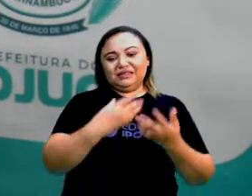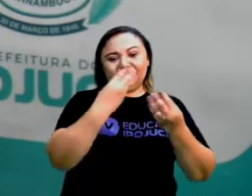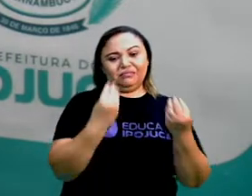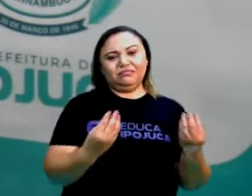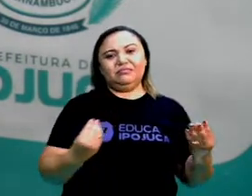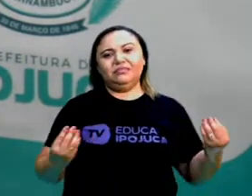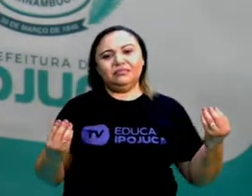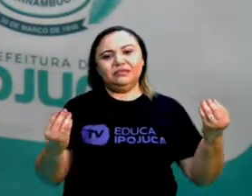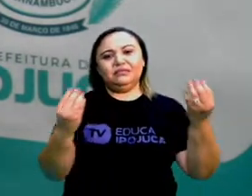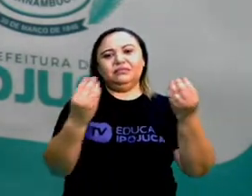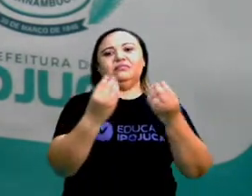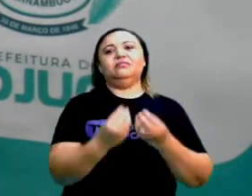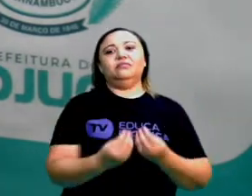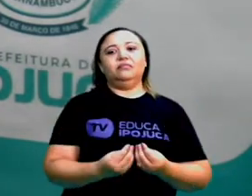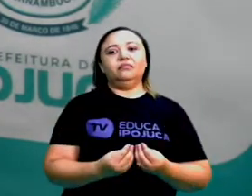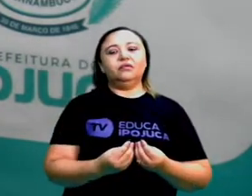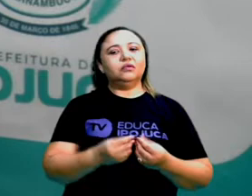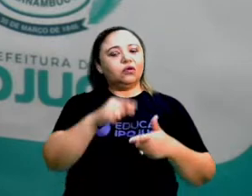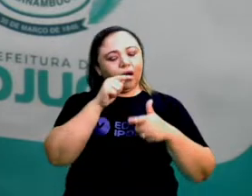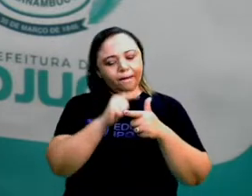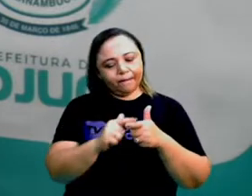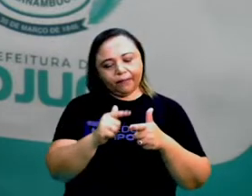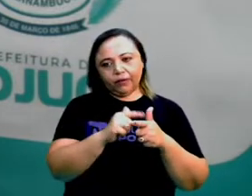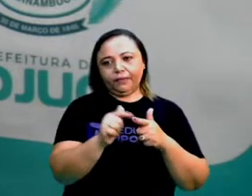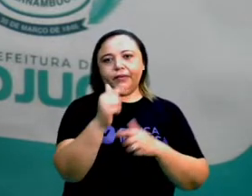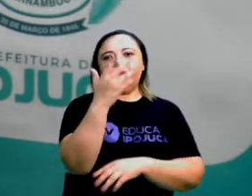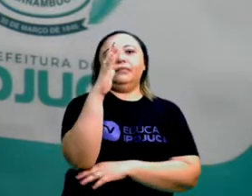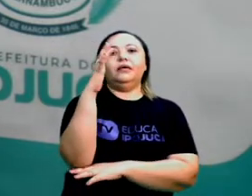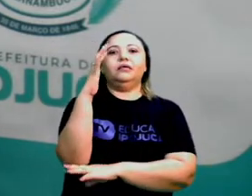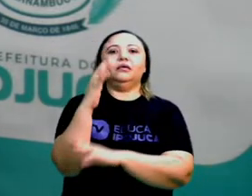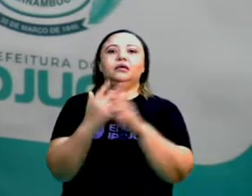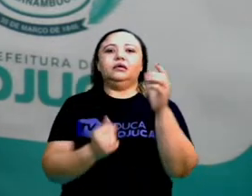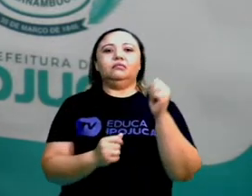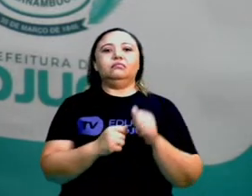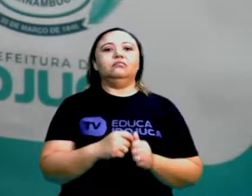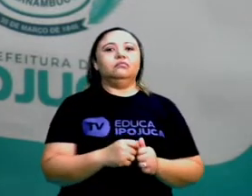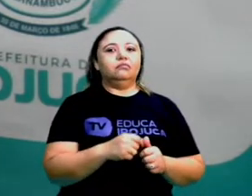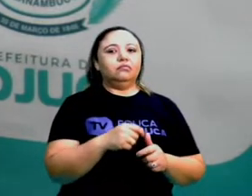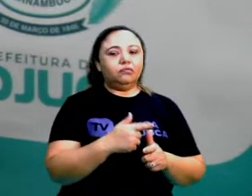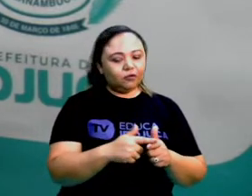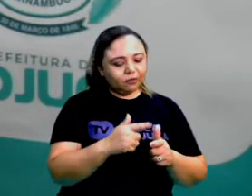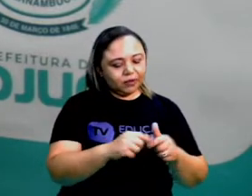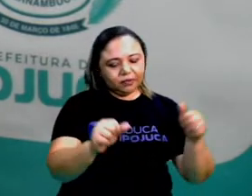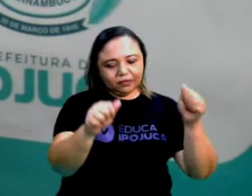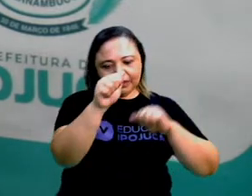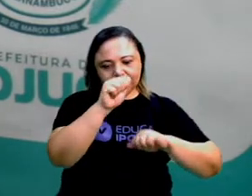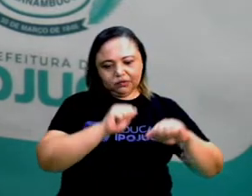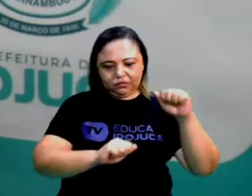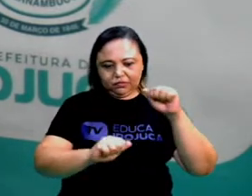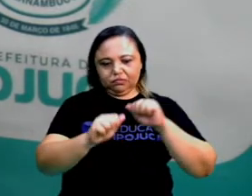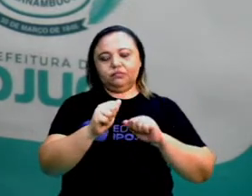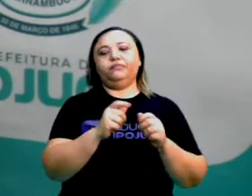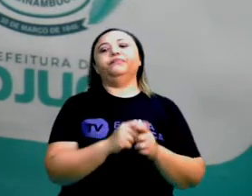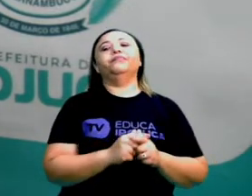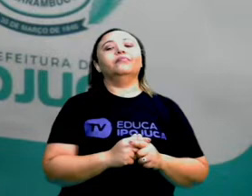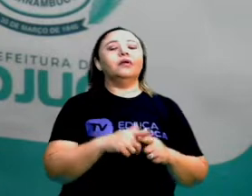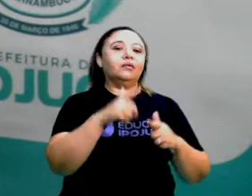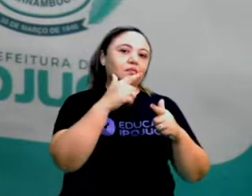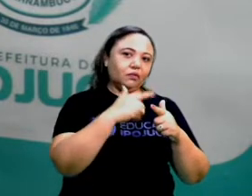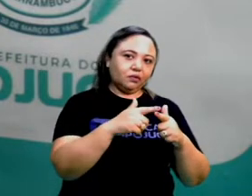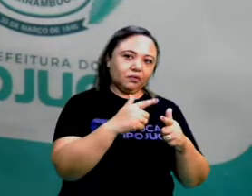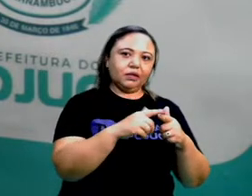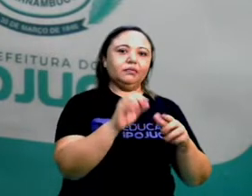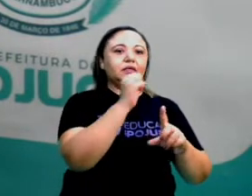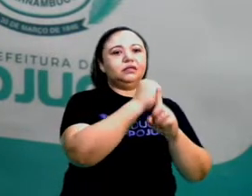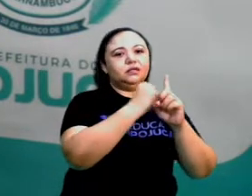a gente está prejudicando o meio ambiente, a gente está prejudicando a economia do país e a gente também está prejudicando